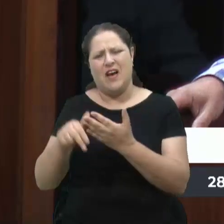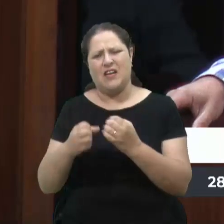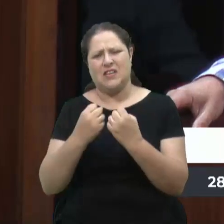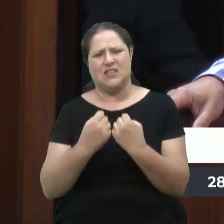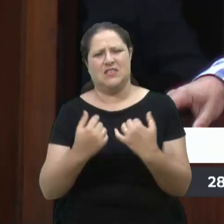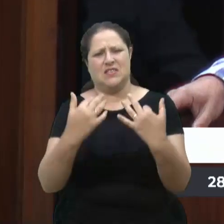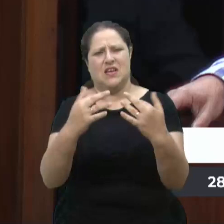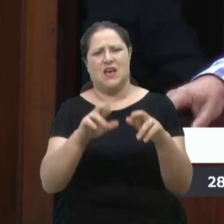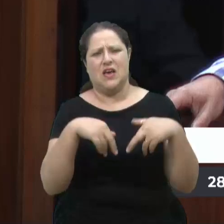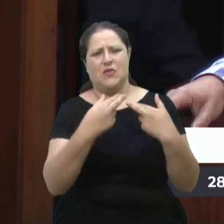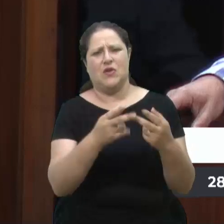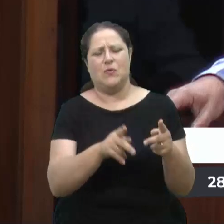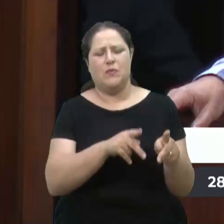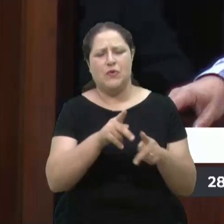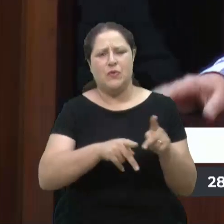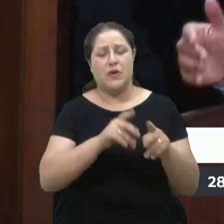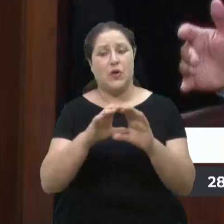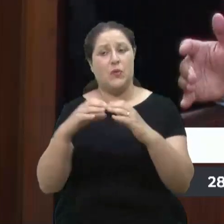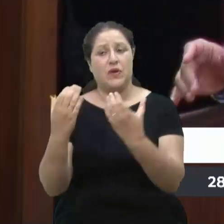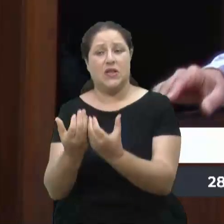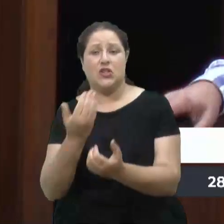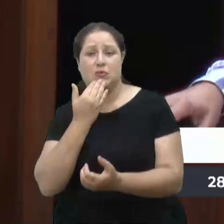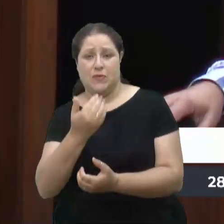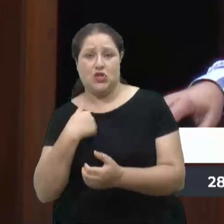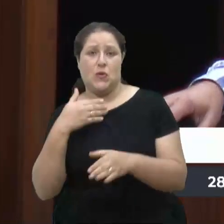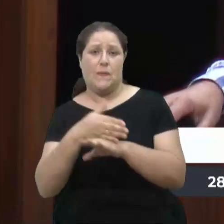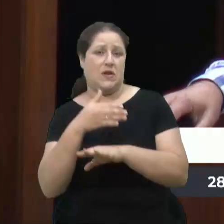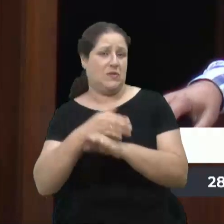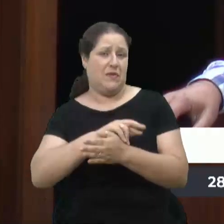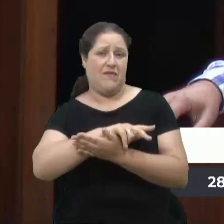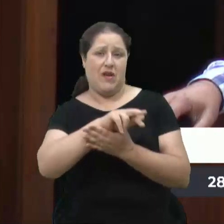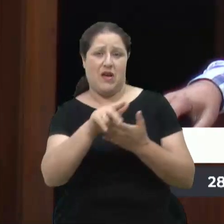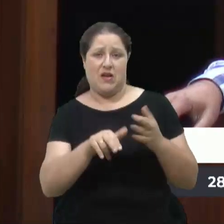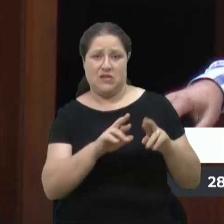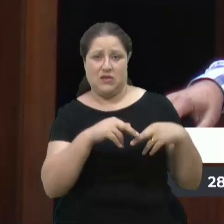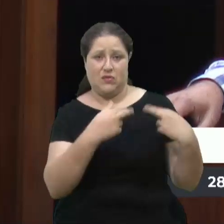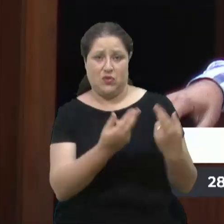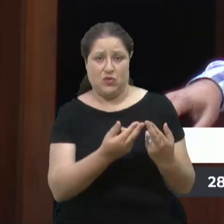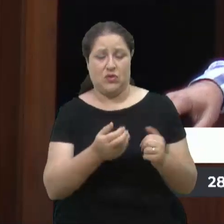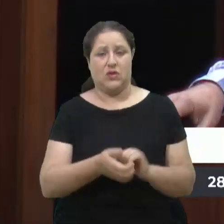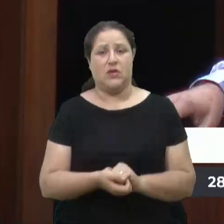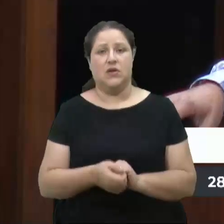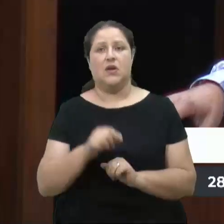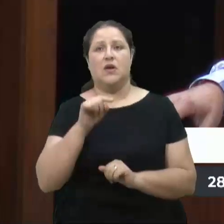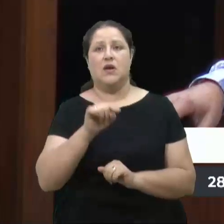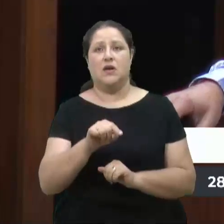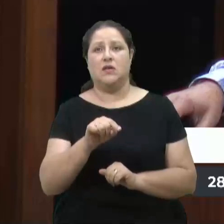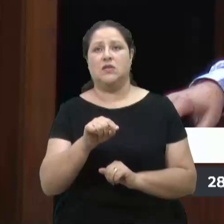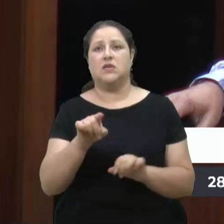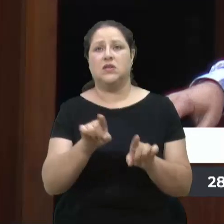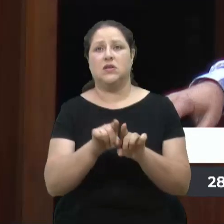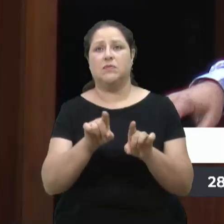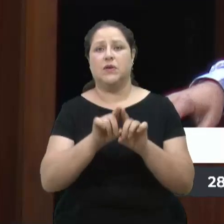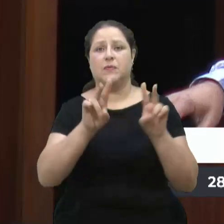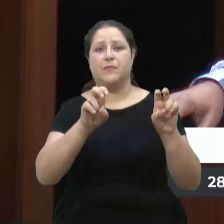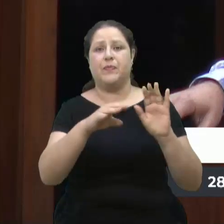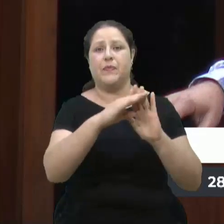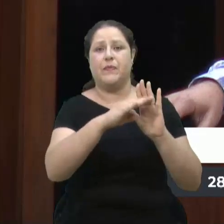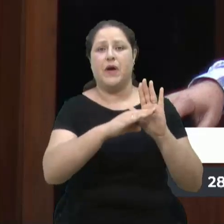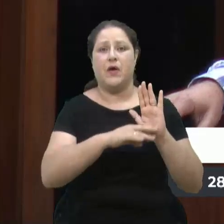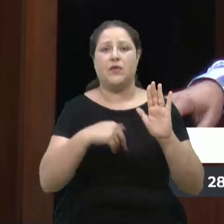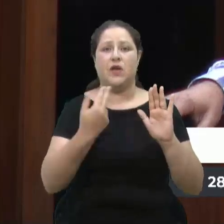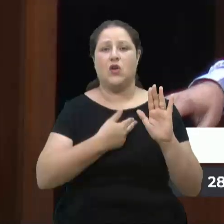solicitadas pela comunidade. Então, nesse sentido, que a CLPC foi pauta, inclusive, da nossa